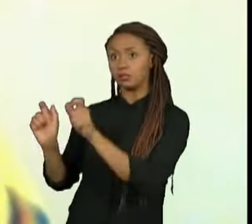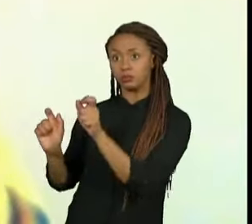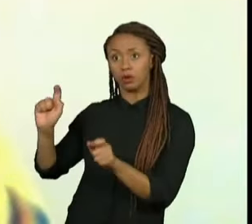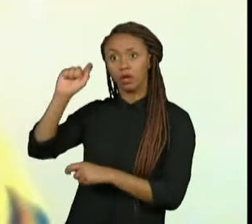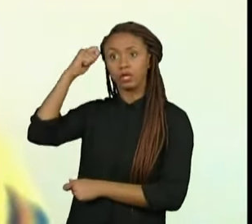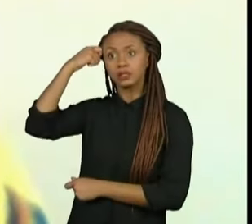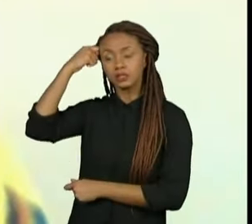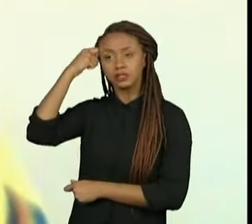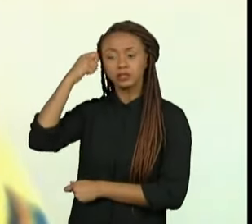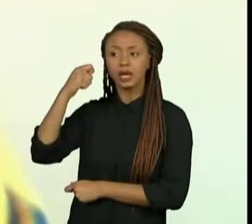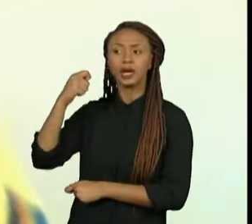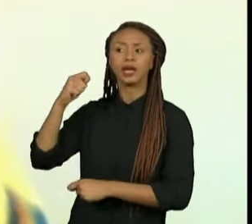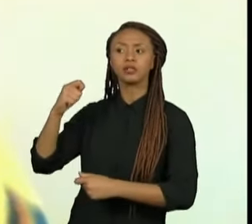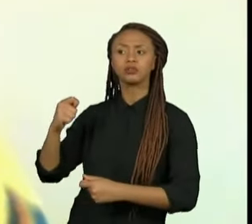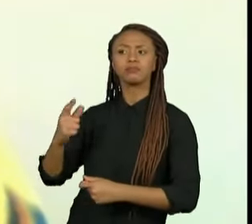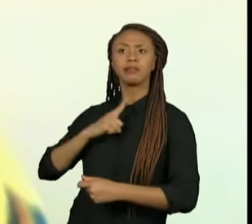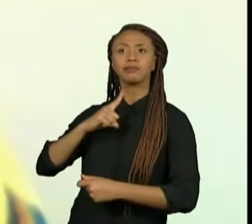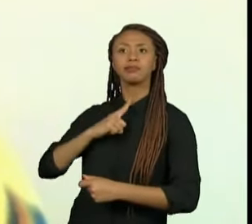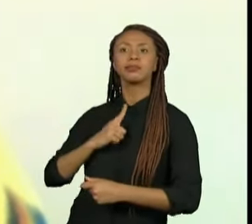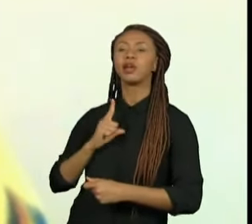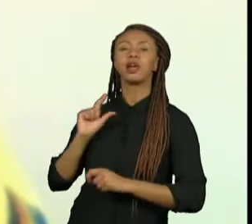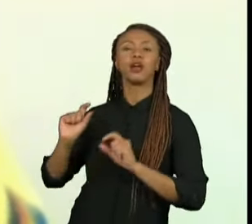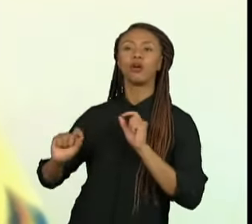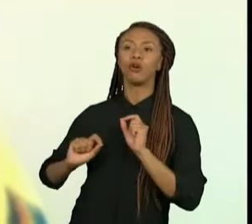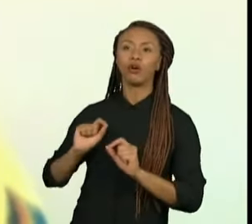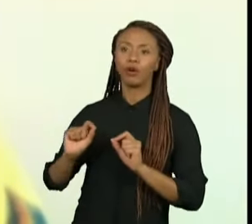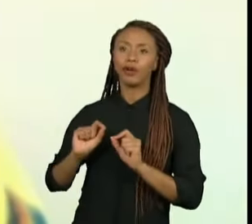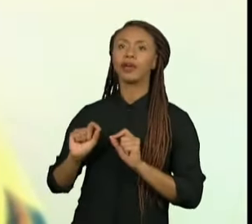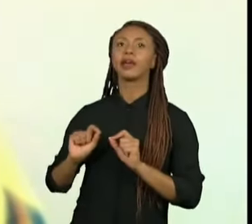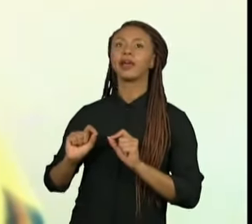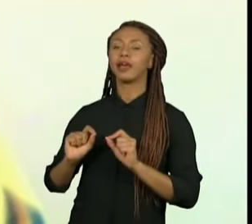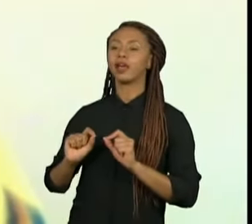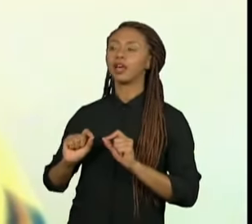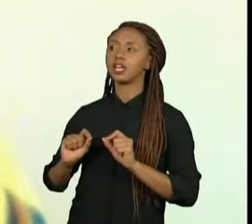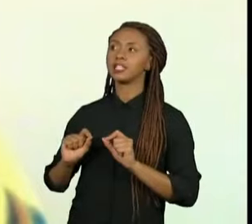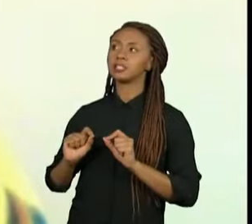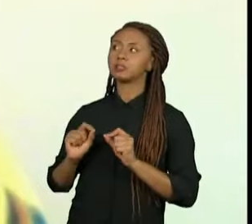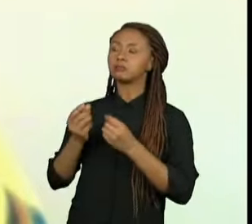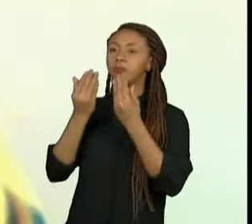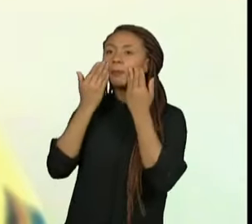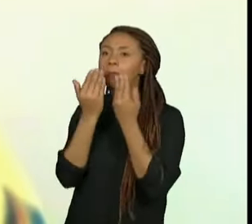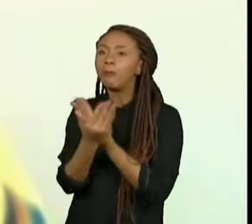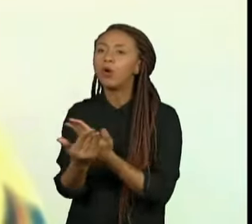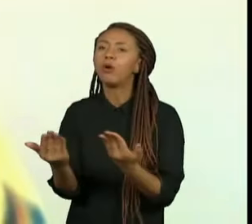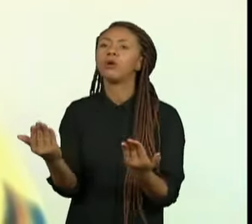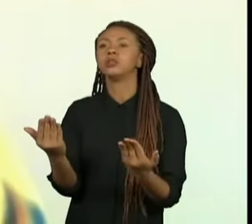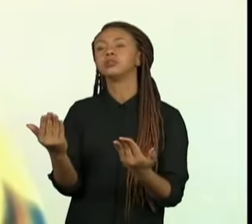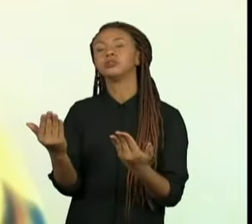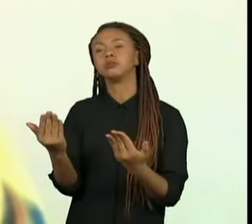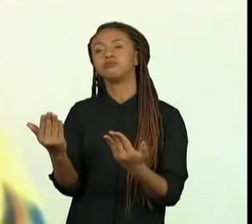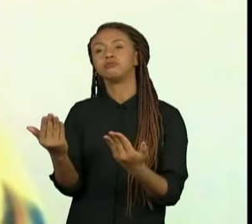negras, elas revelam, inclusive, ou elas buscam, inclusive,